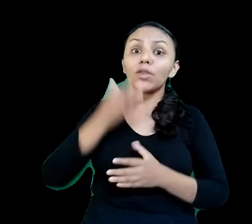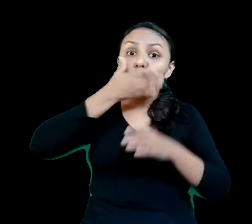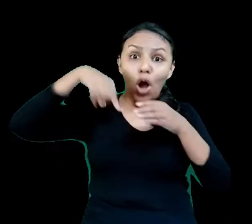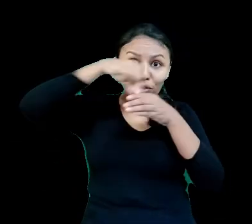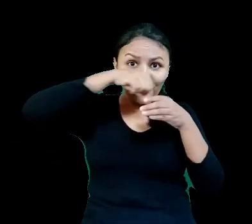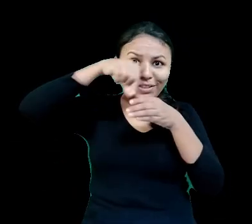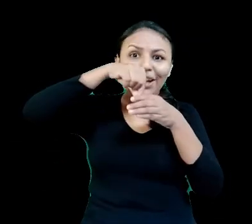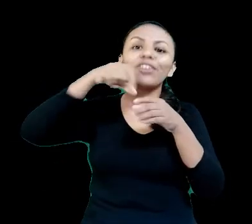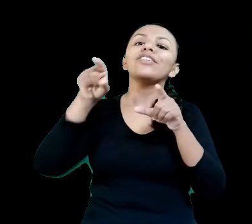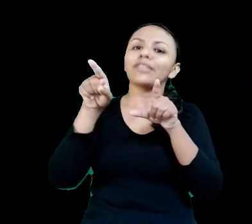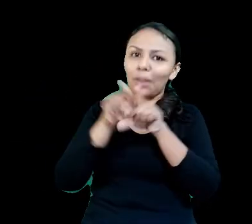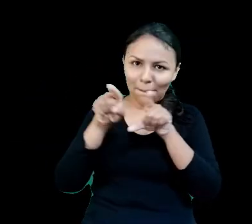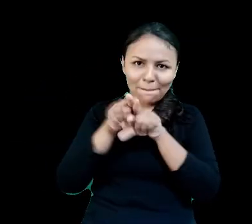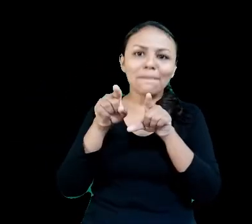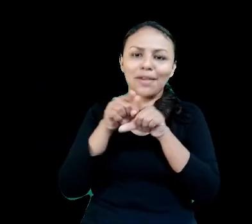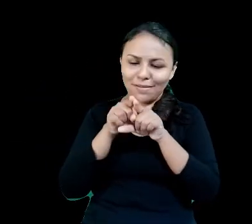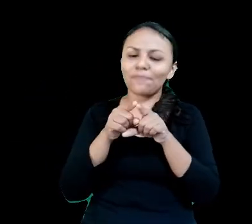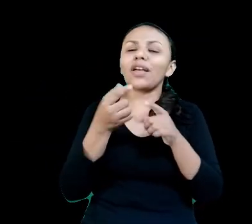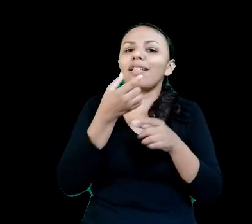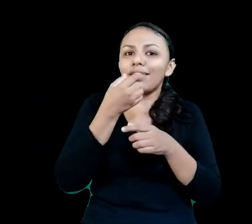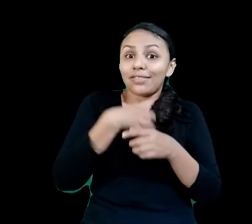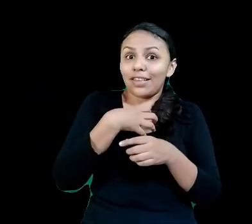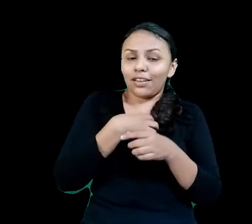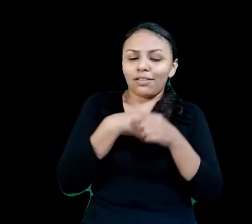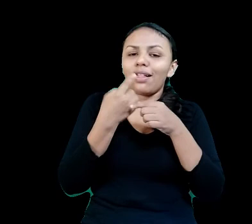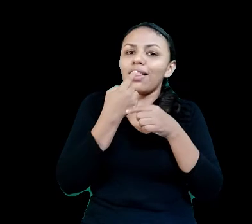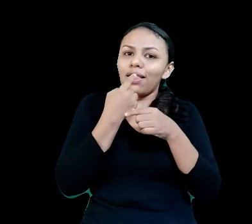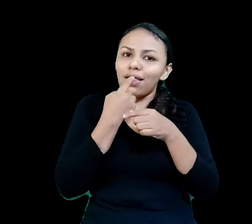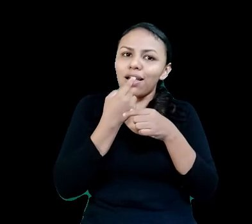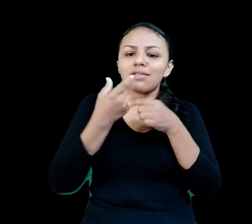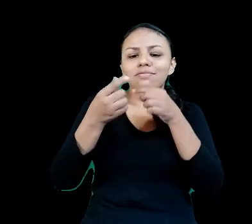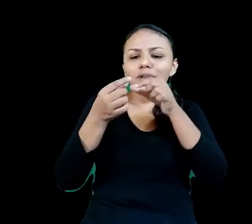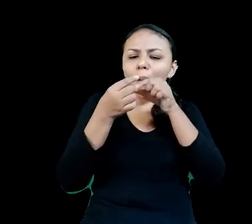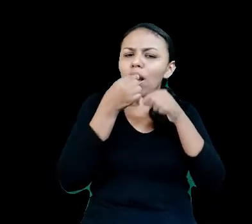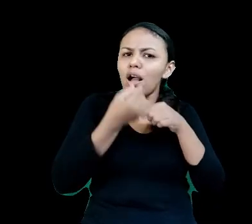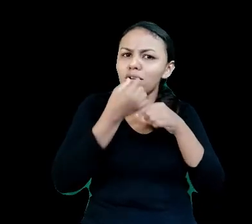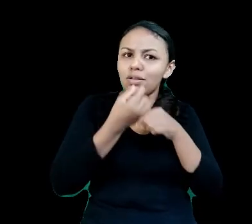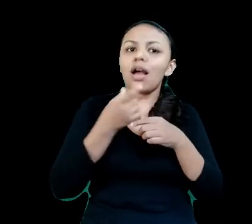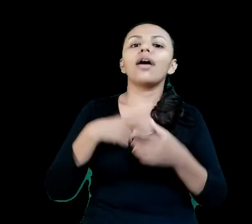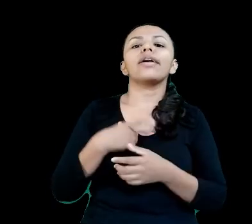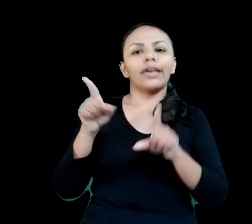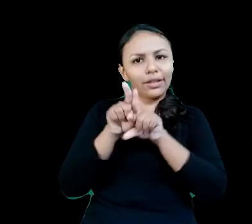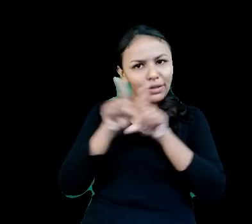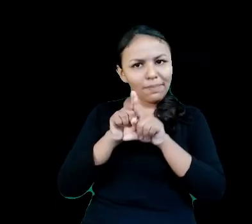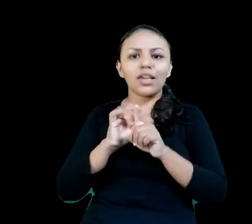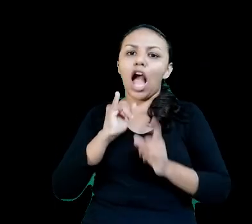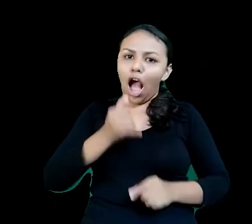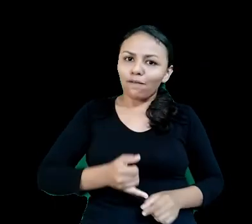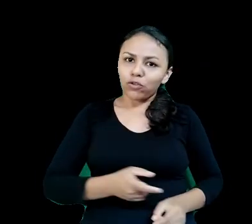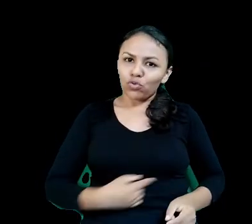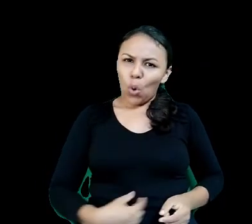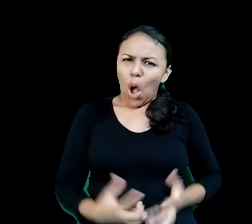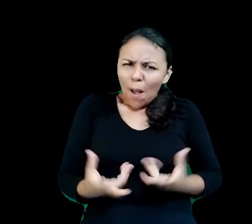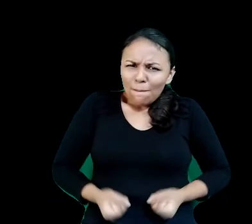aqui, apesar de não ter calorias, mas ele vai fazer aumento de transportador de carboidrato lá na alça intestinal.